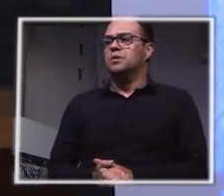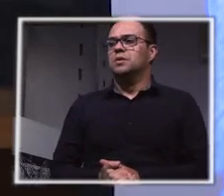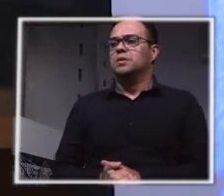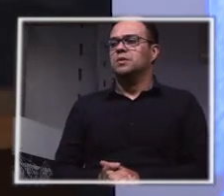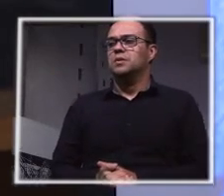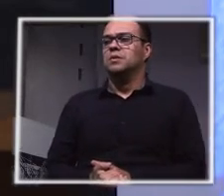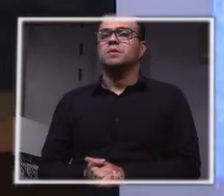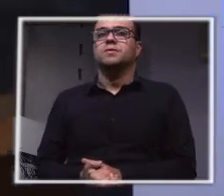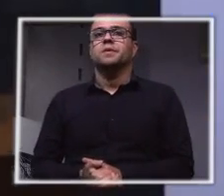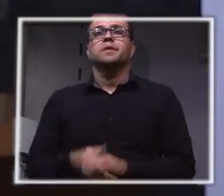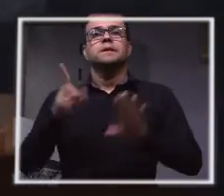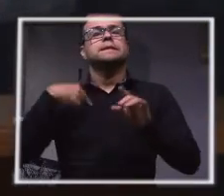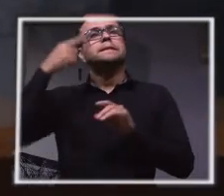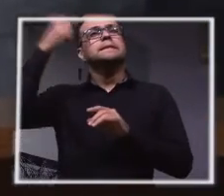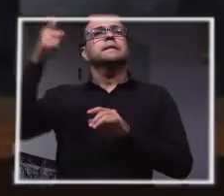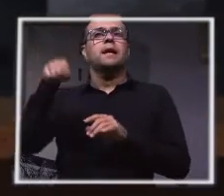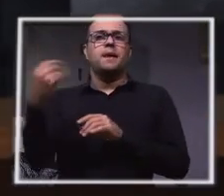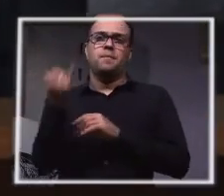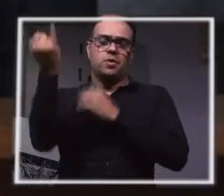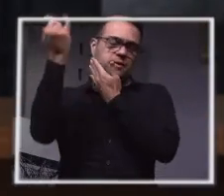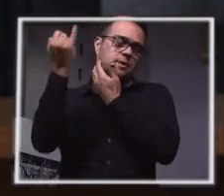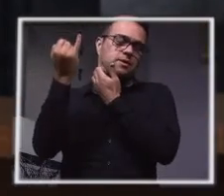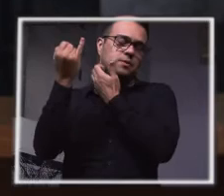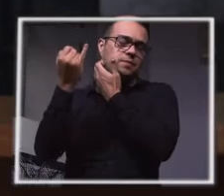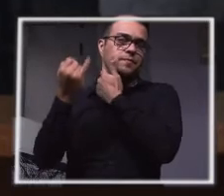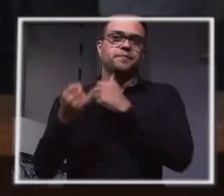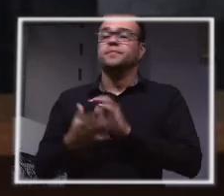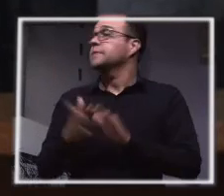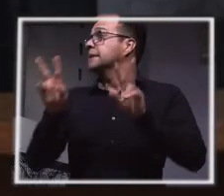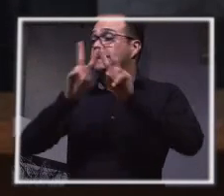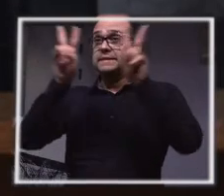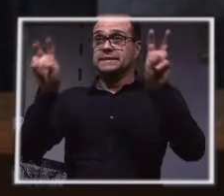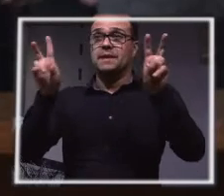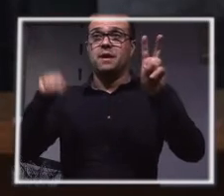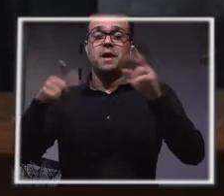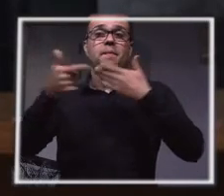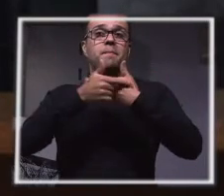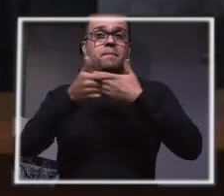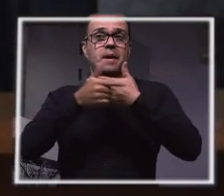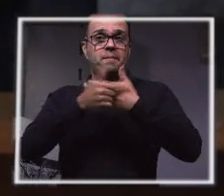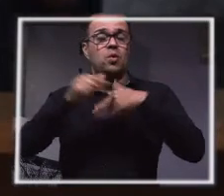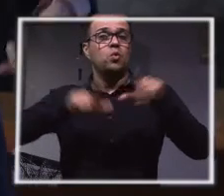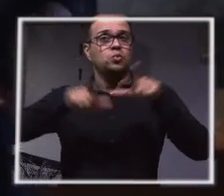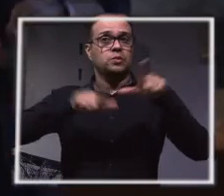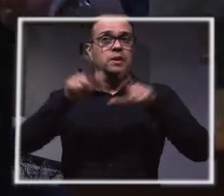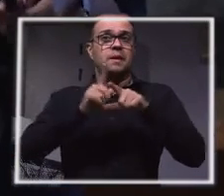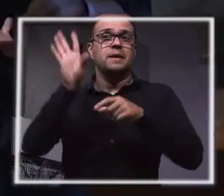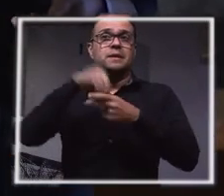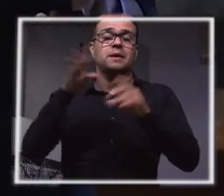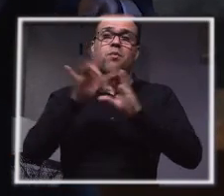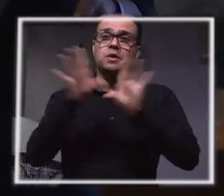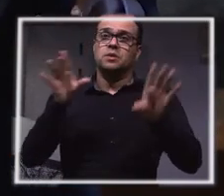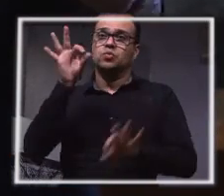de partilhar com vocês uma ideia fundante, já que o meu tema é o papel do nosso trabalho na democratização